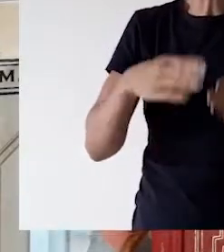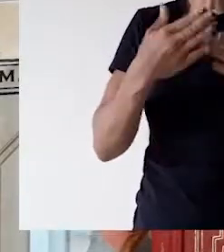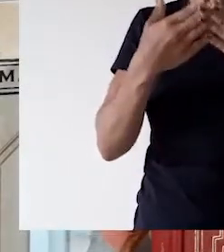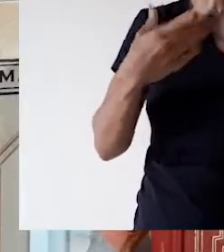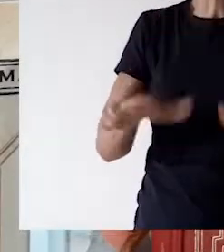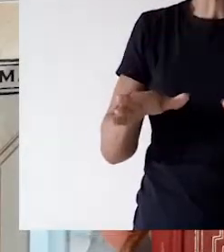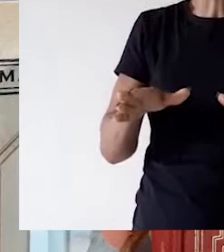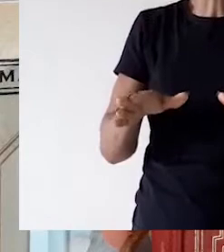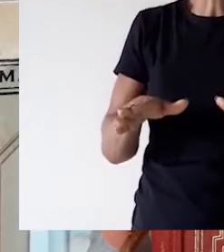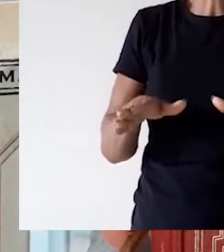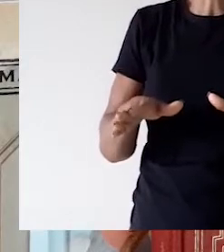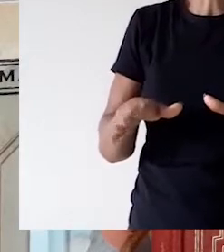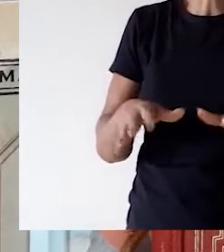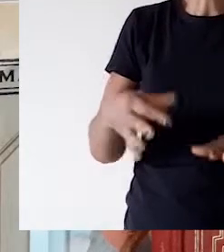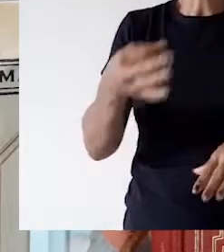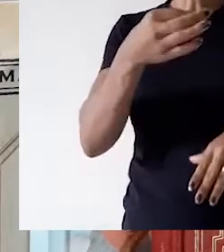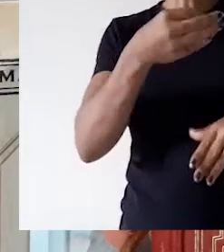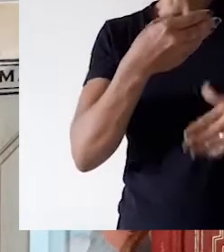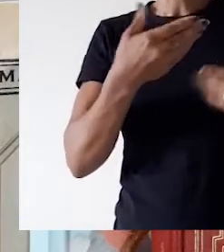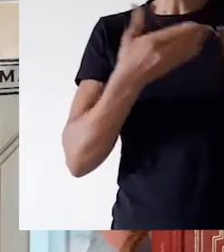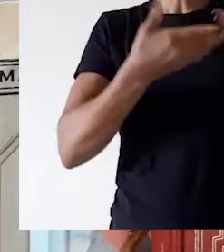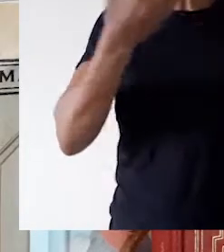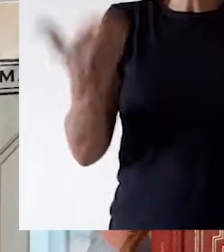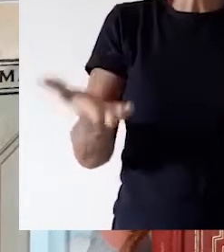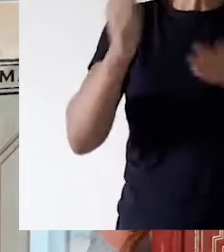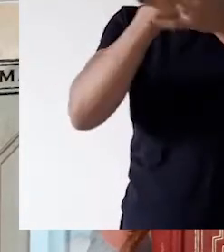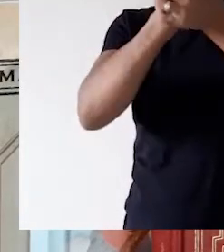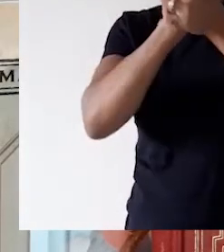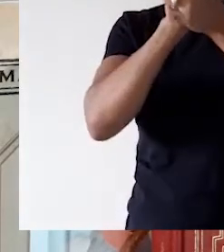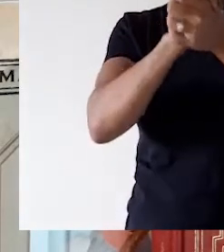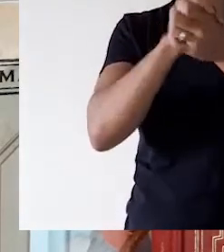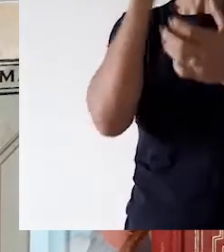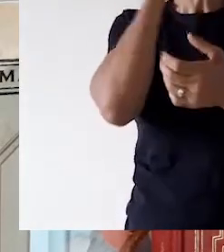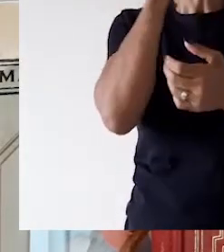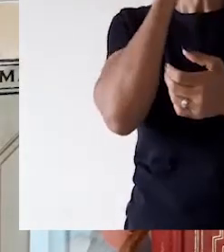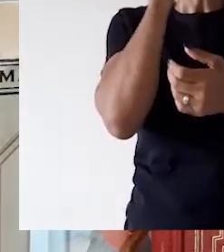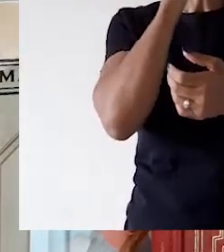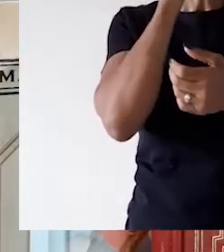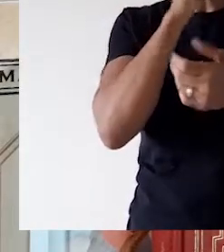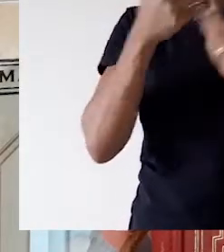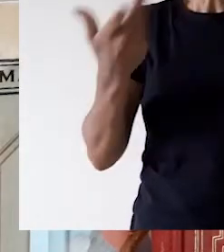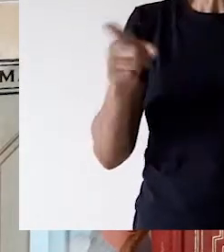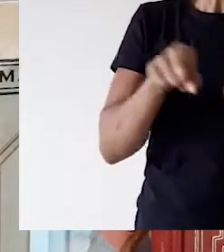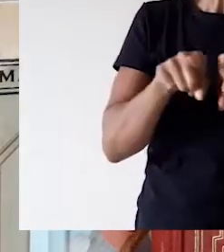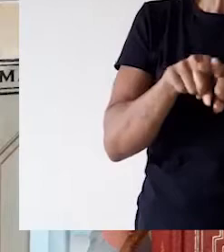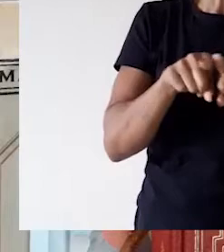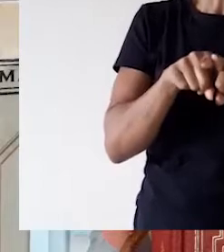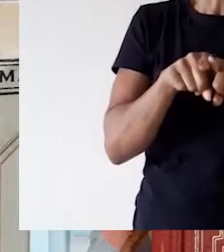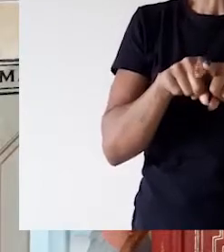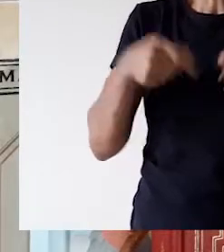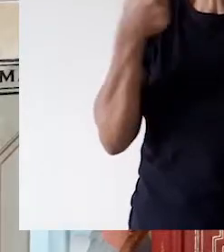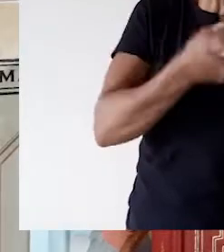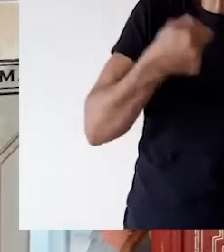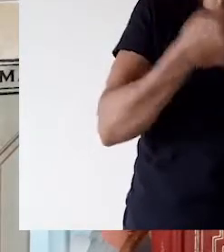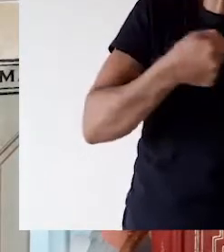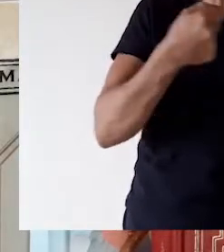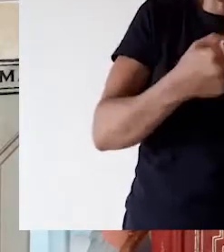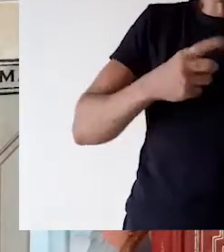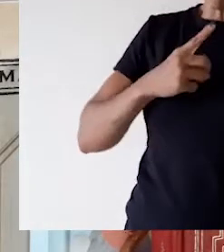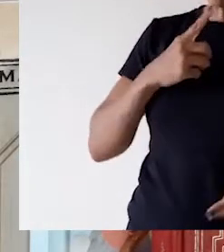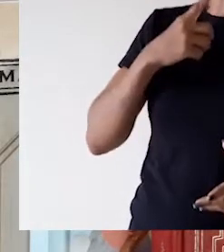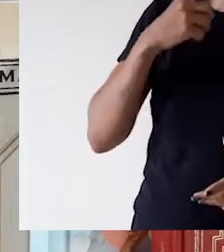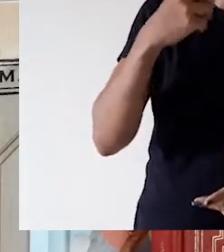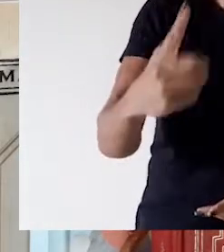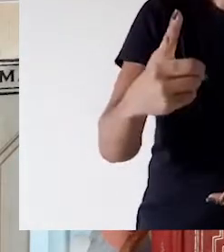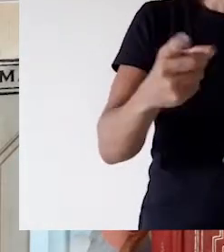Para finalizar esse vídeo, eu não poderia deixar de homenagear esta grande mulher, o qual eu admiro imensuravelmente, que teve que batalhar as